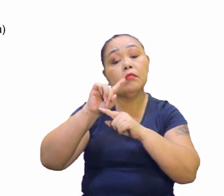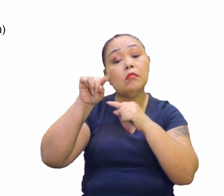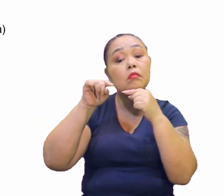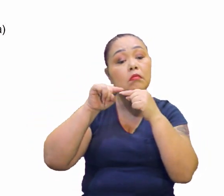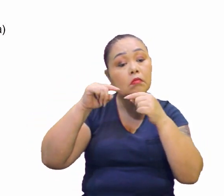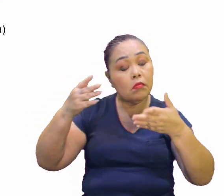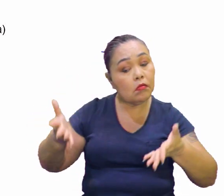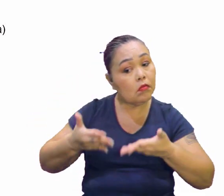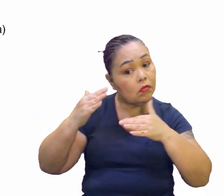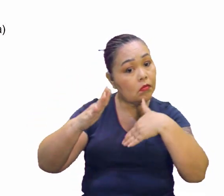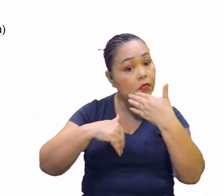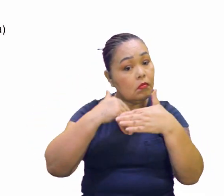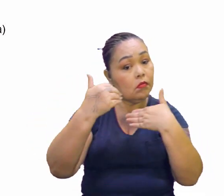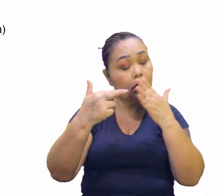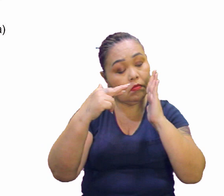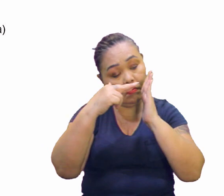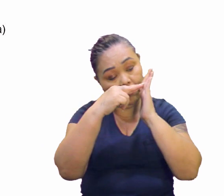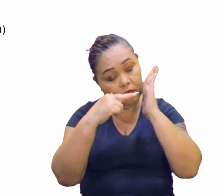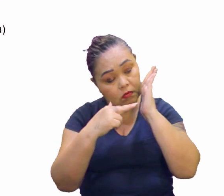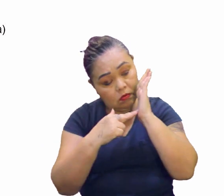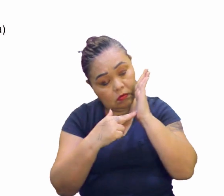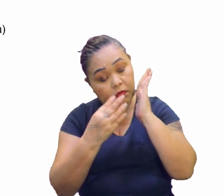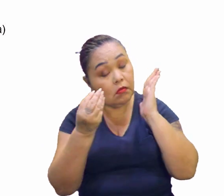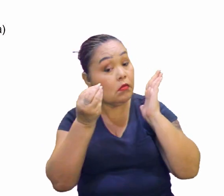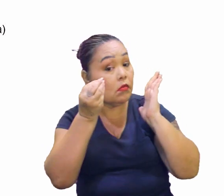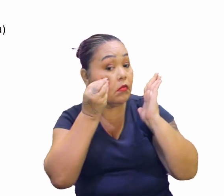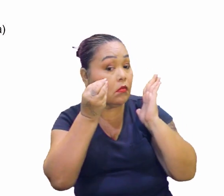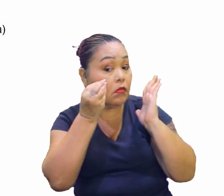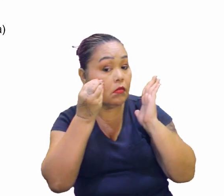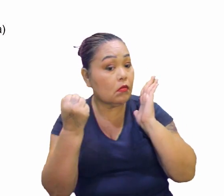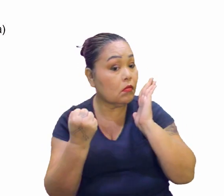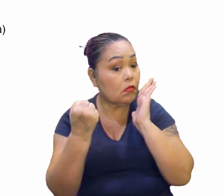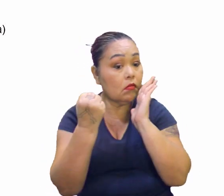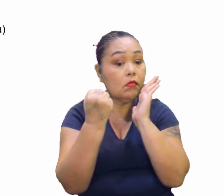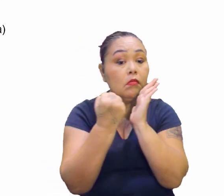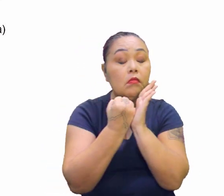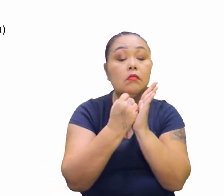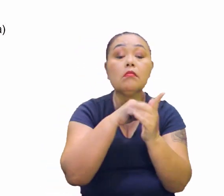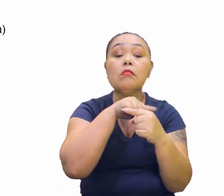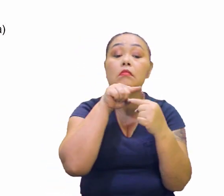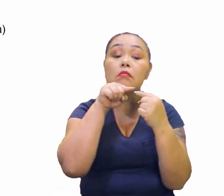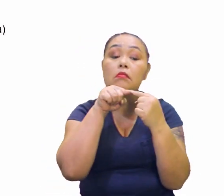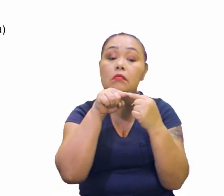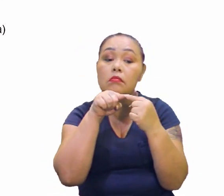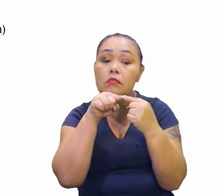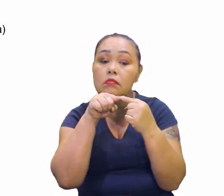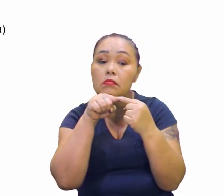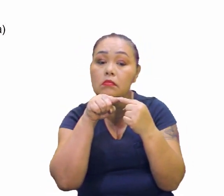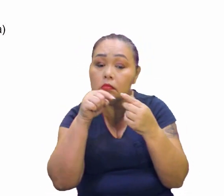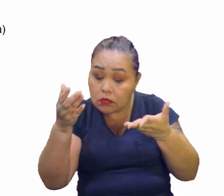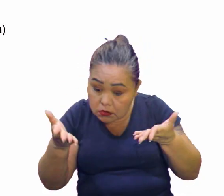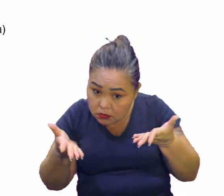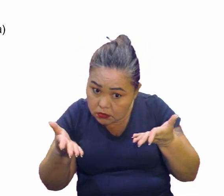promover o desenvolvimento de normas, testes e certificação com o intuito de